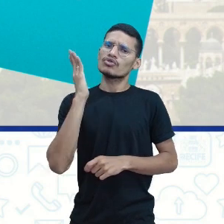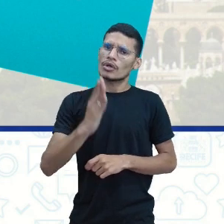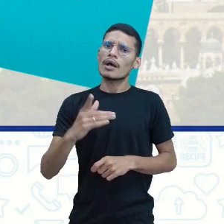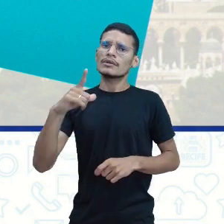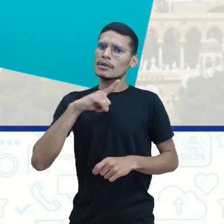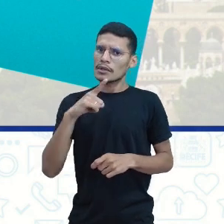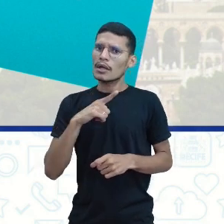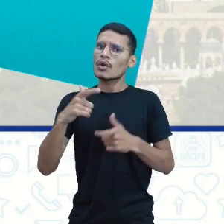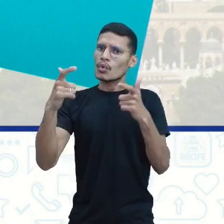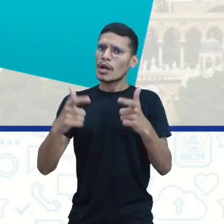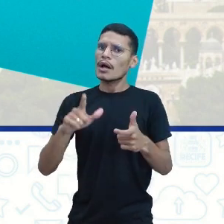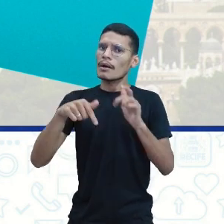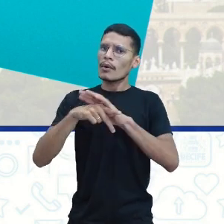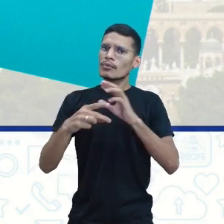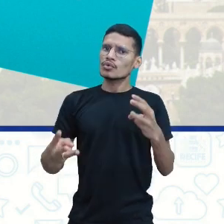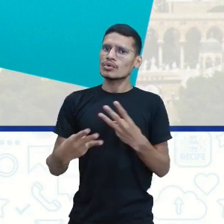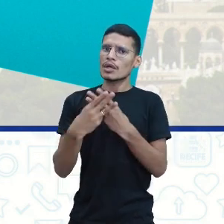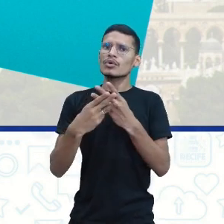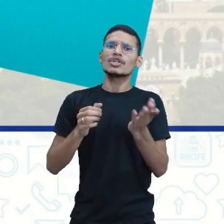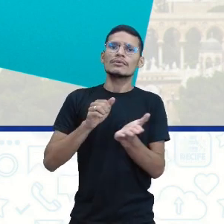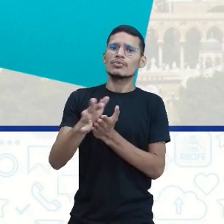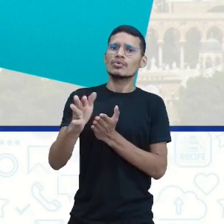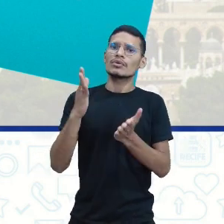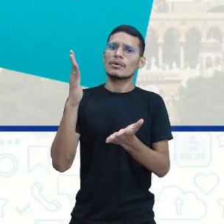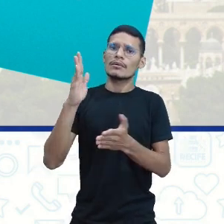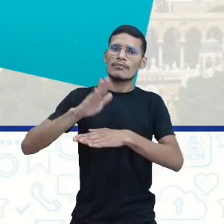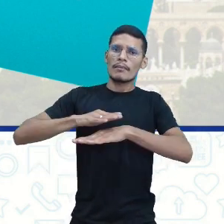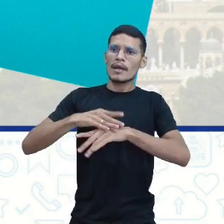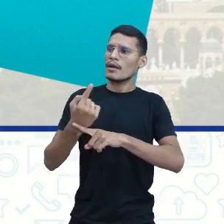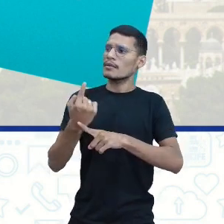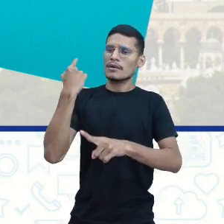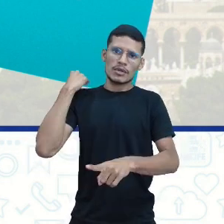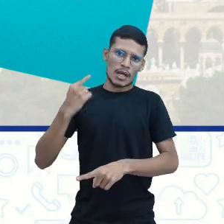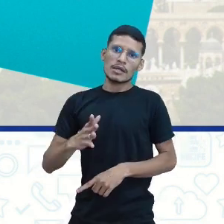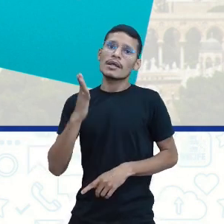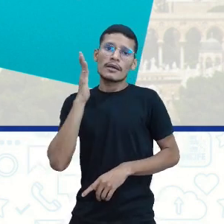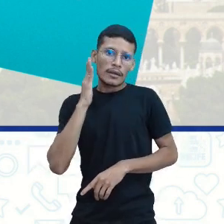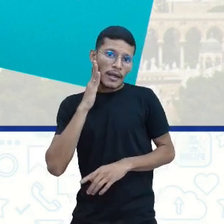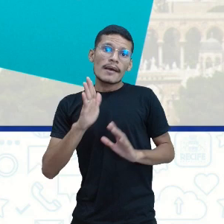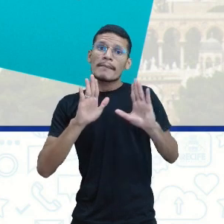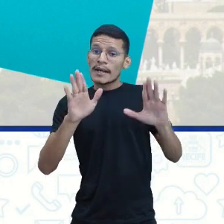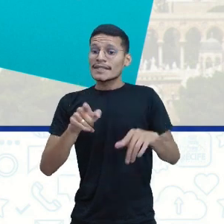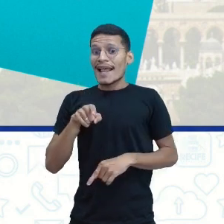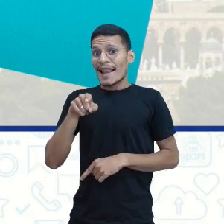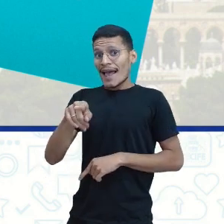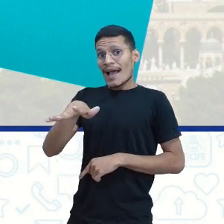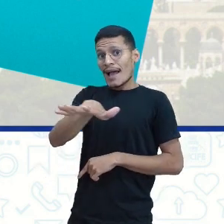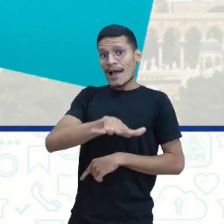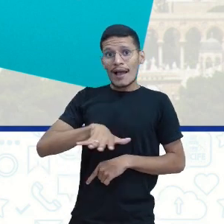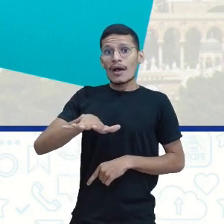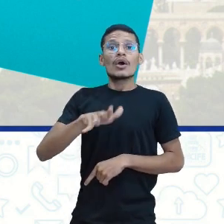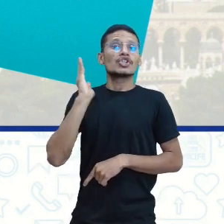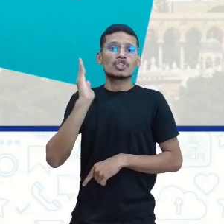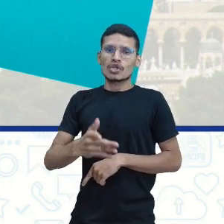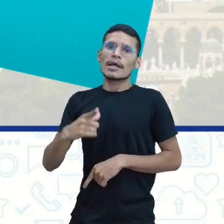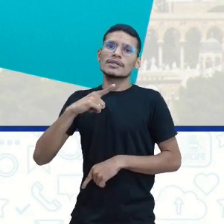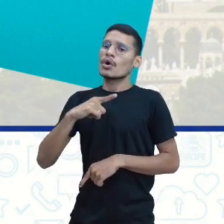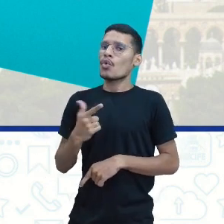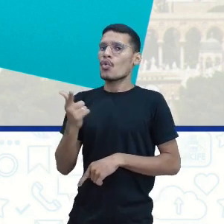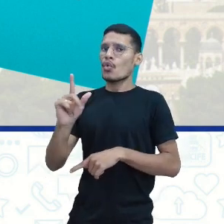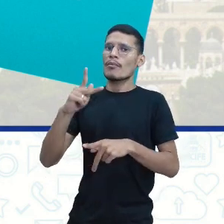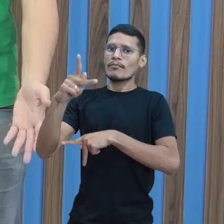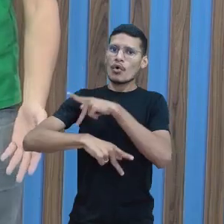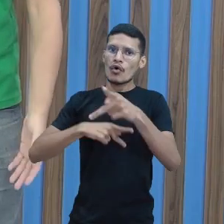ali é a terra dos judeus, de onde eles foram expulsos lá na Antiguidade. A grande questão é que lá era ocupado por outros povos